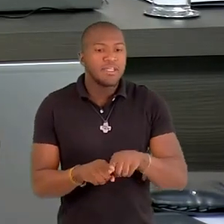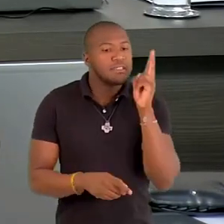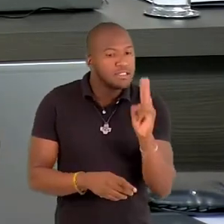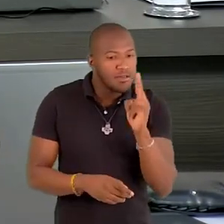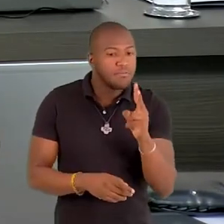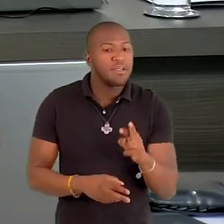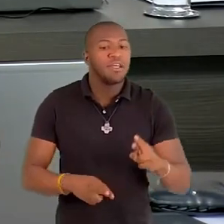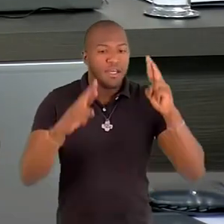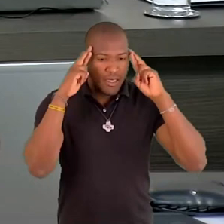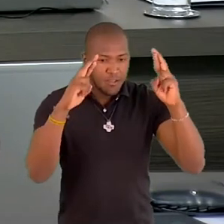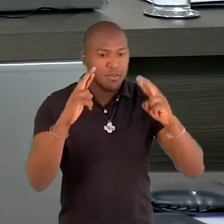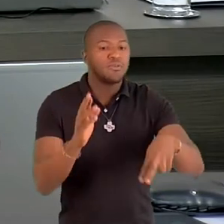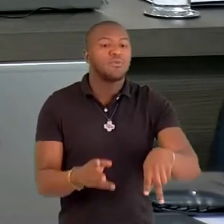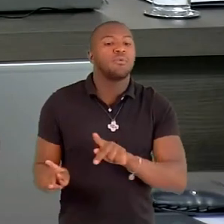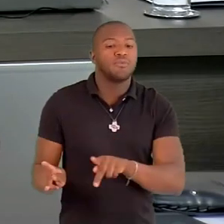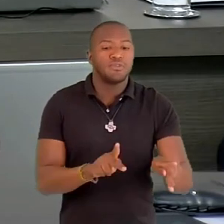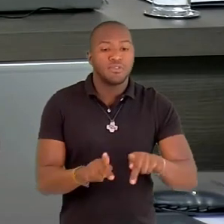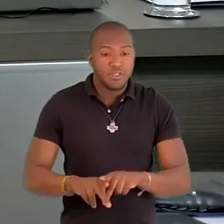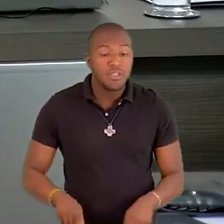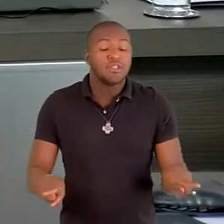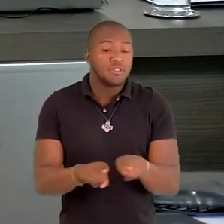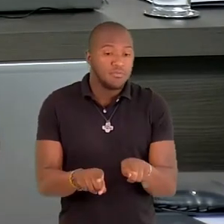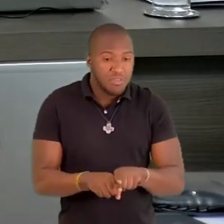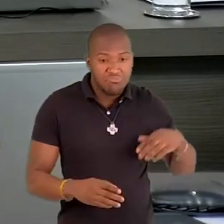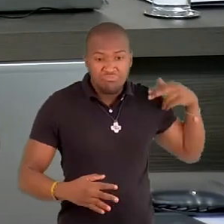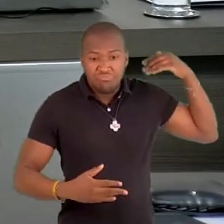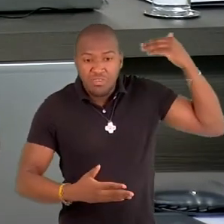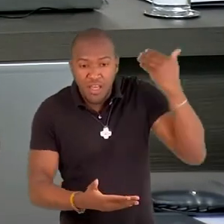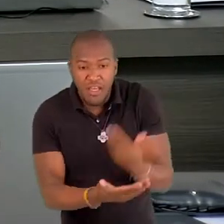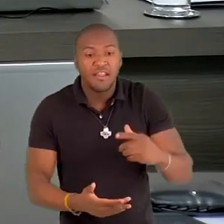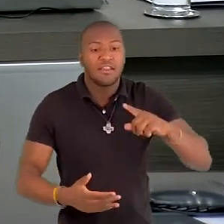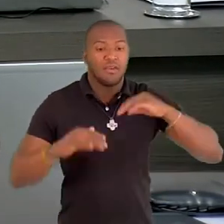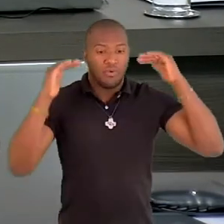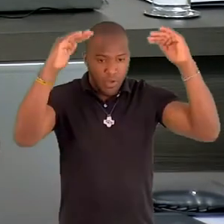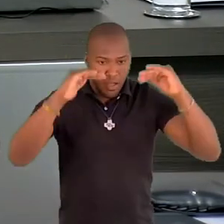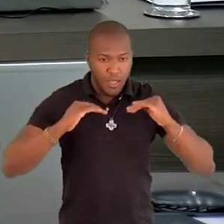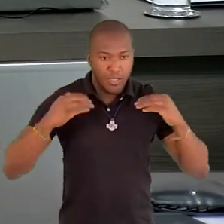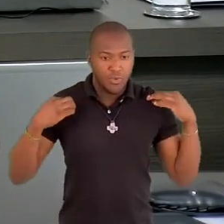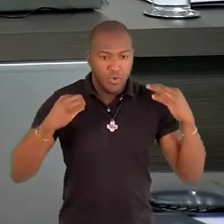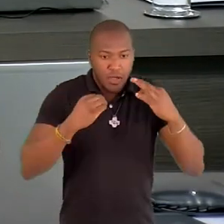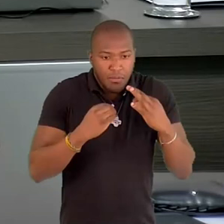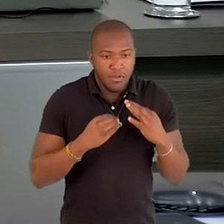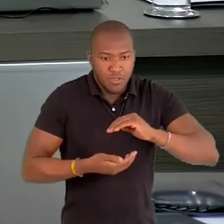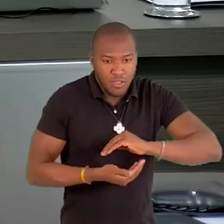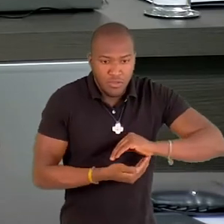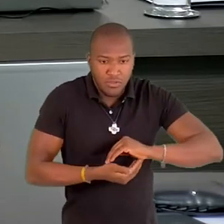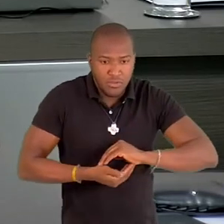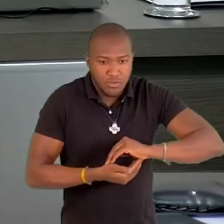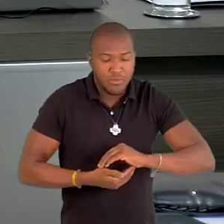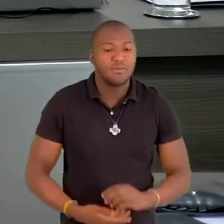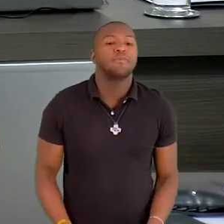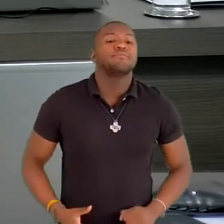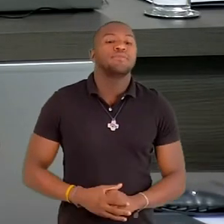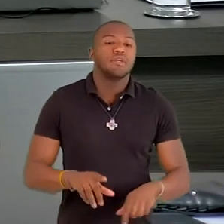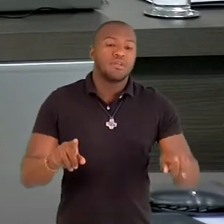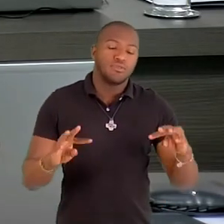lecionação e, de lá, já de algum tempo, tem honrado a toga, tem honrado a nossa Corte Constitucional. Então,